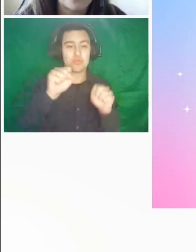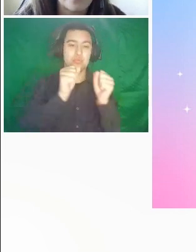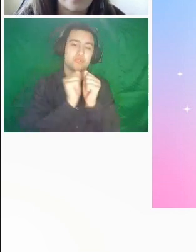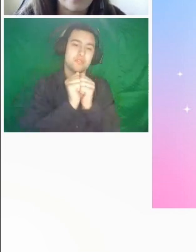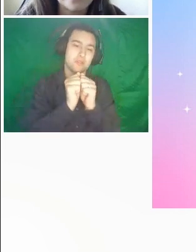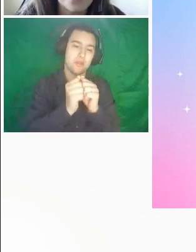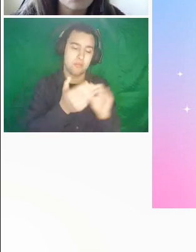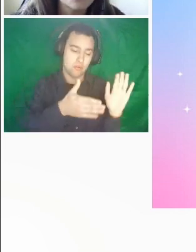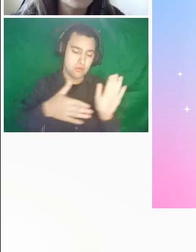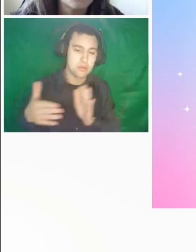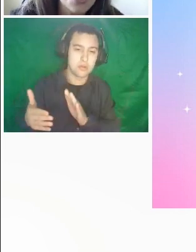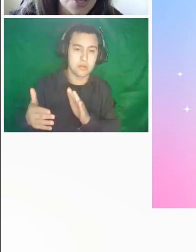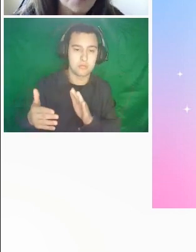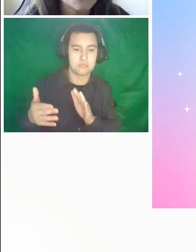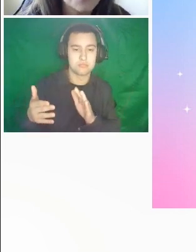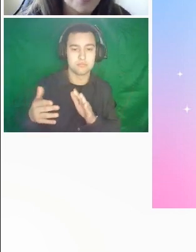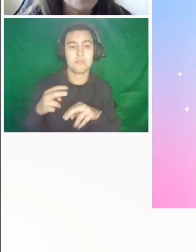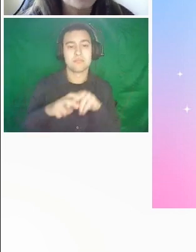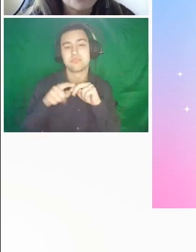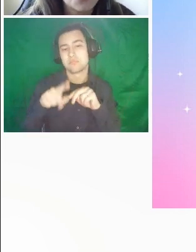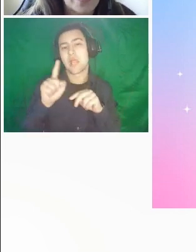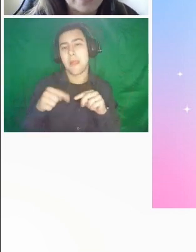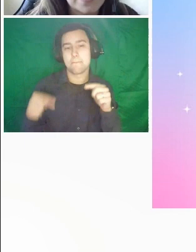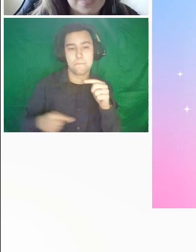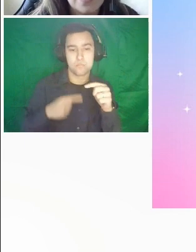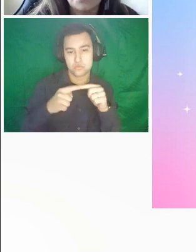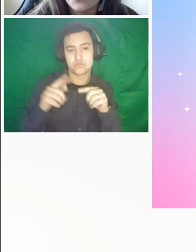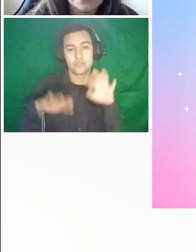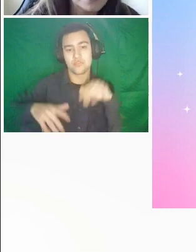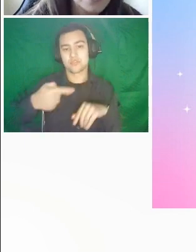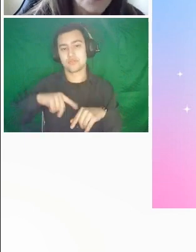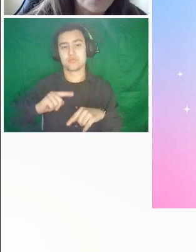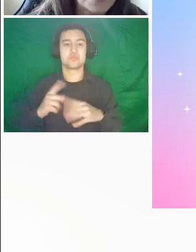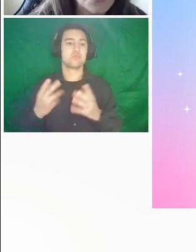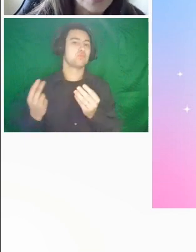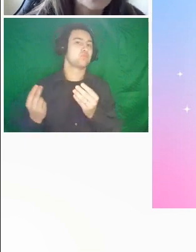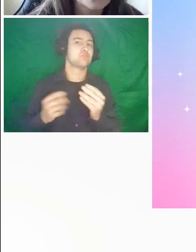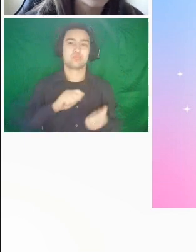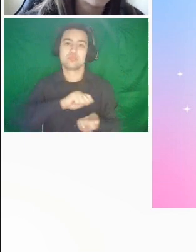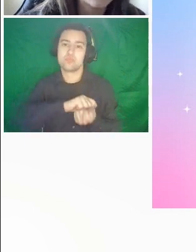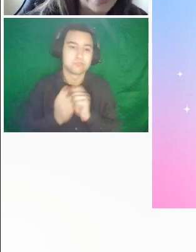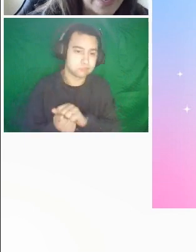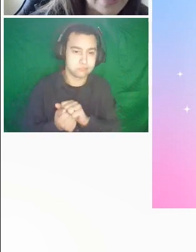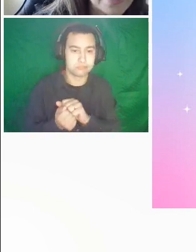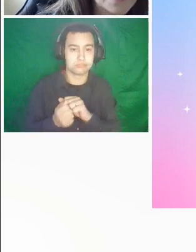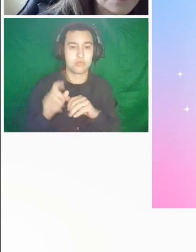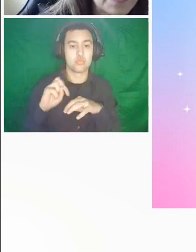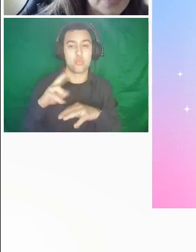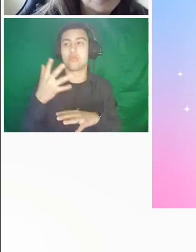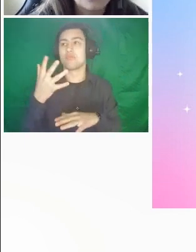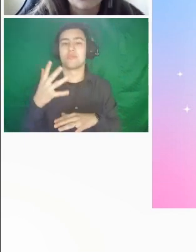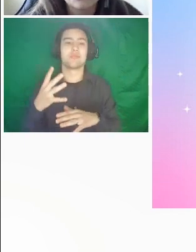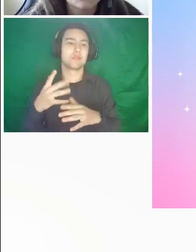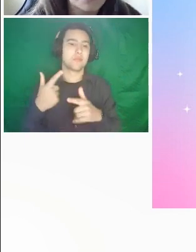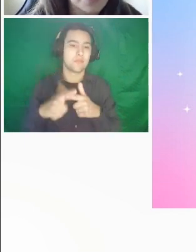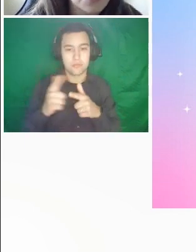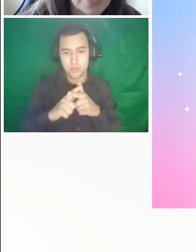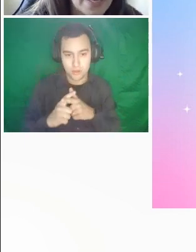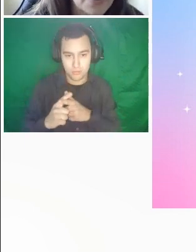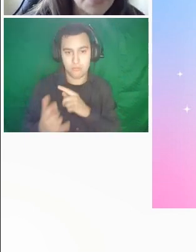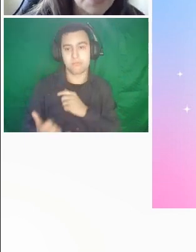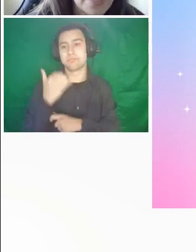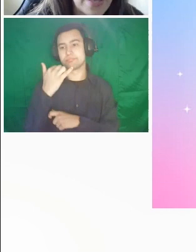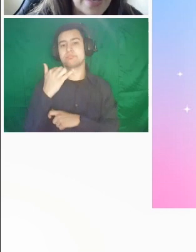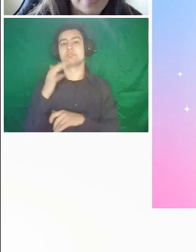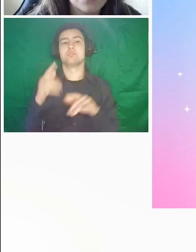Eh Esse é um dos motivos pelos quais muitas transformações ou fracassam ou não geram